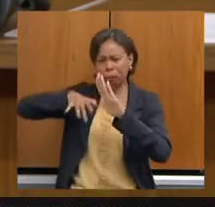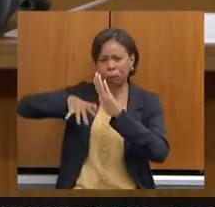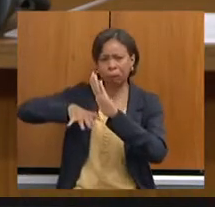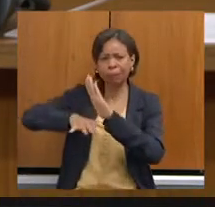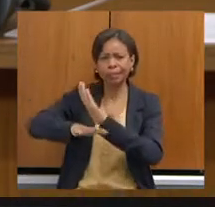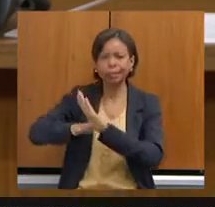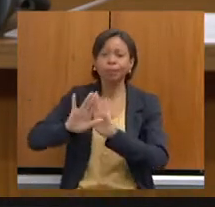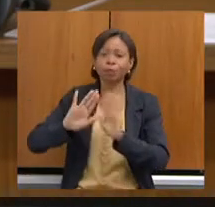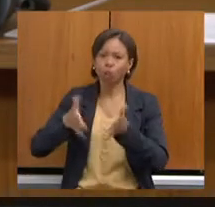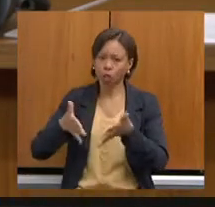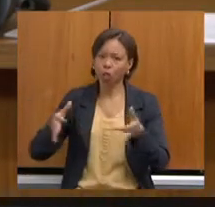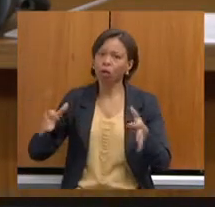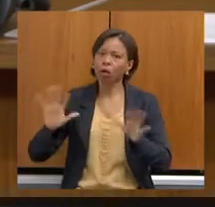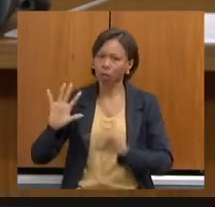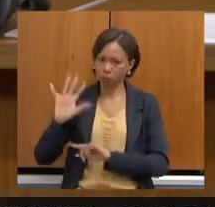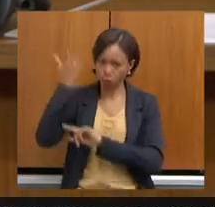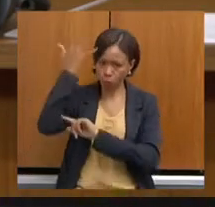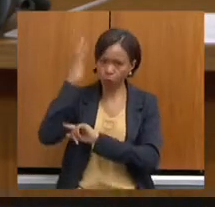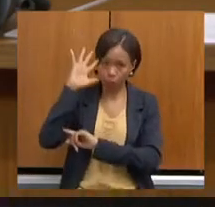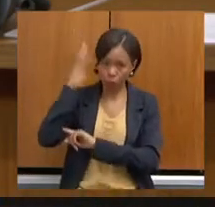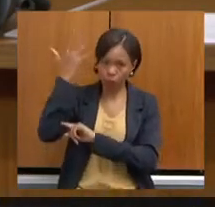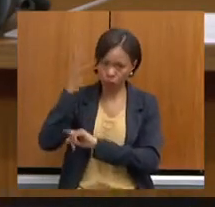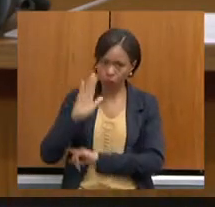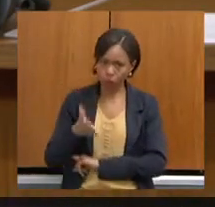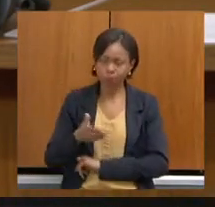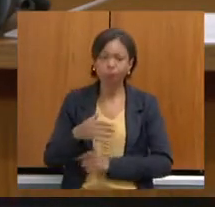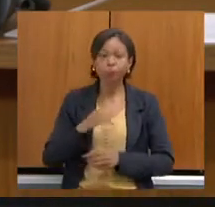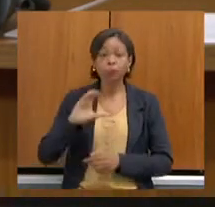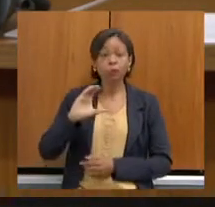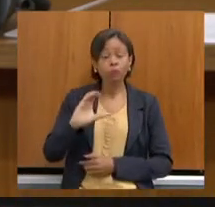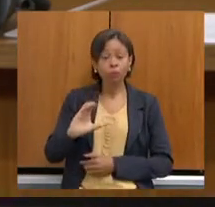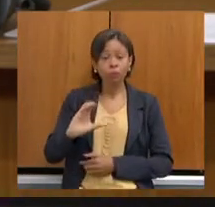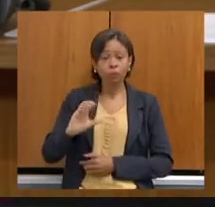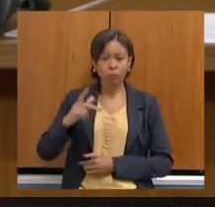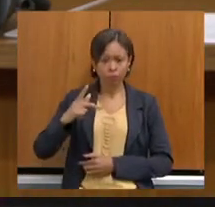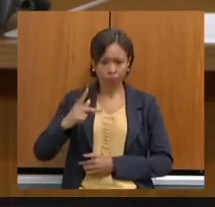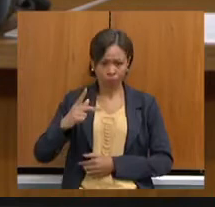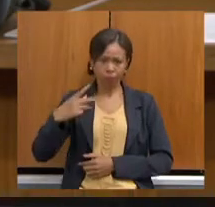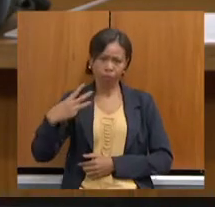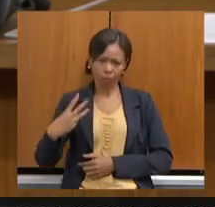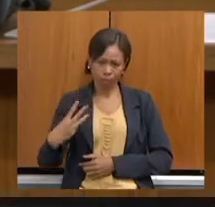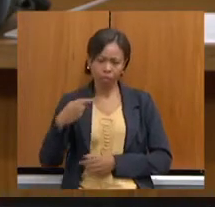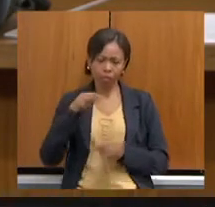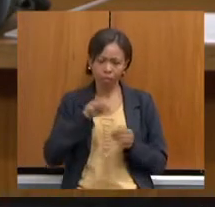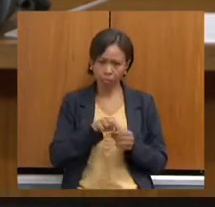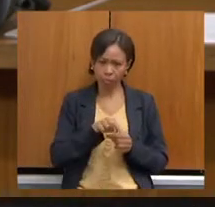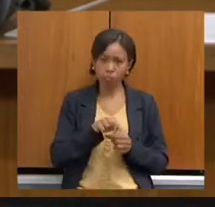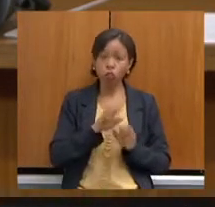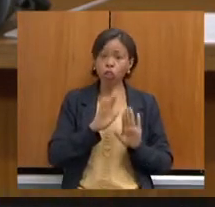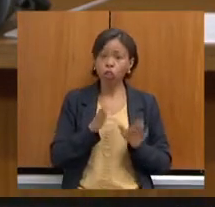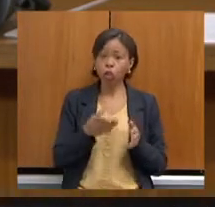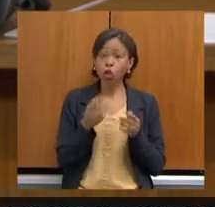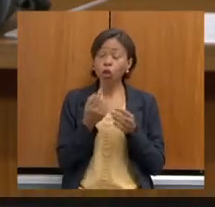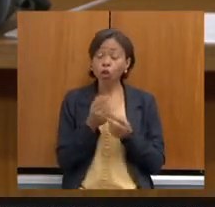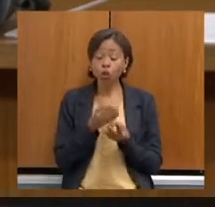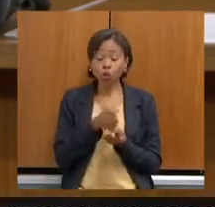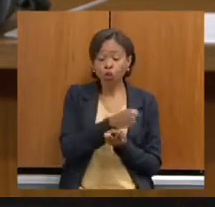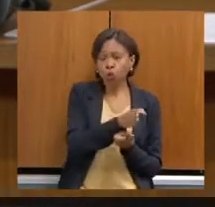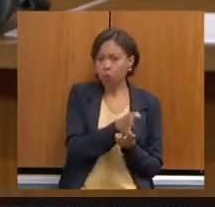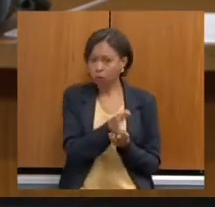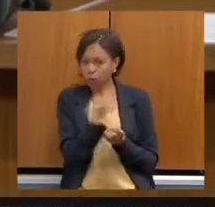já foi sanado em relação ao CP 3 e nós temos duas linhas de ação para resolver o problema